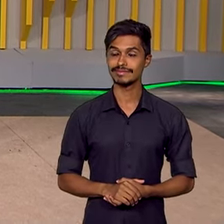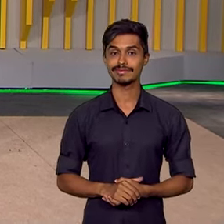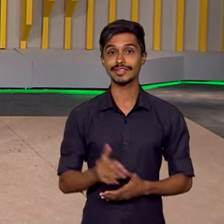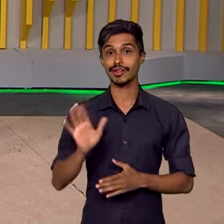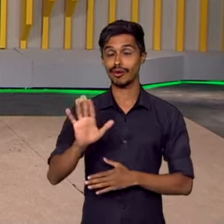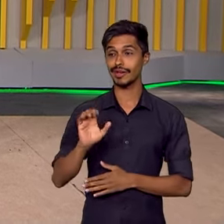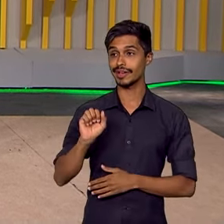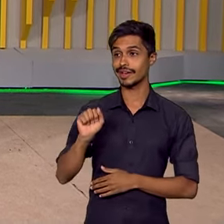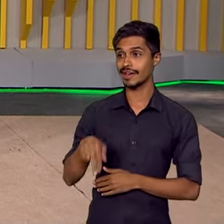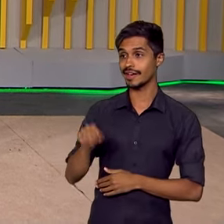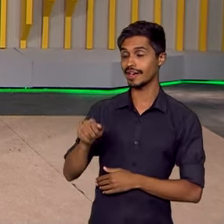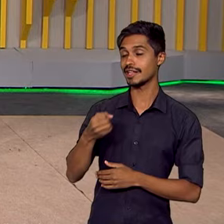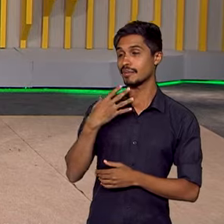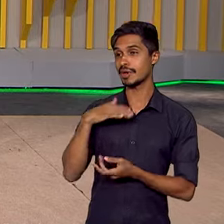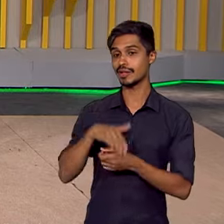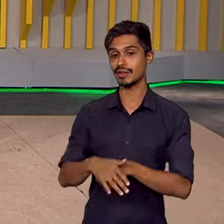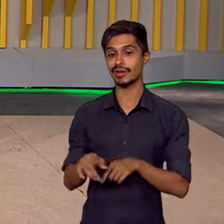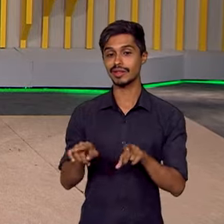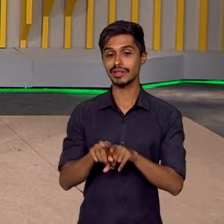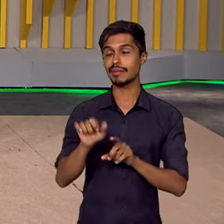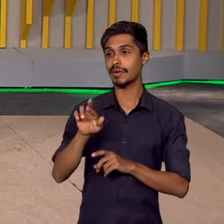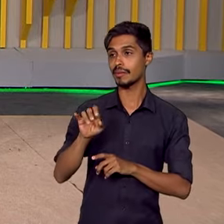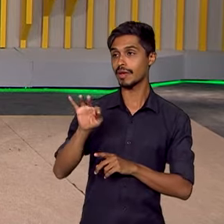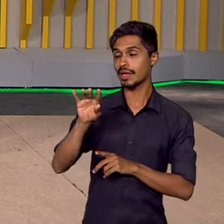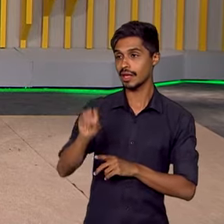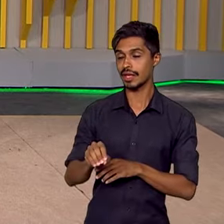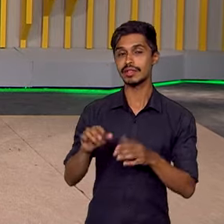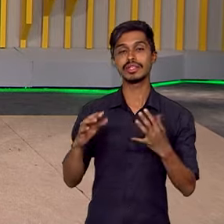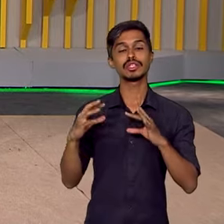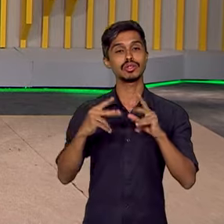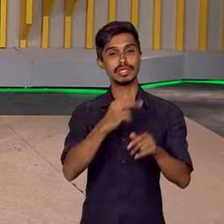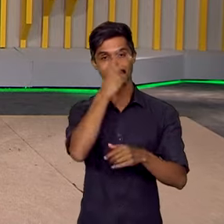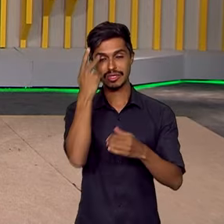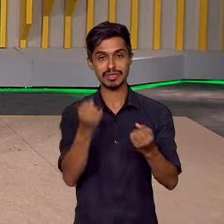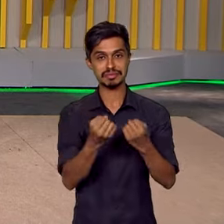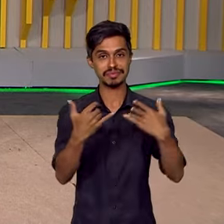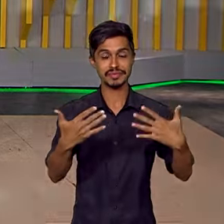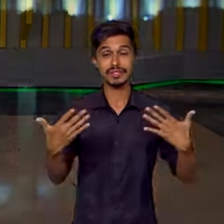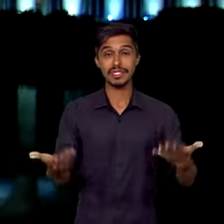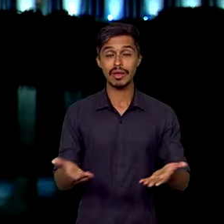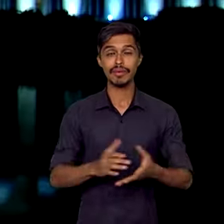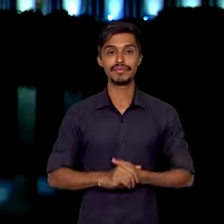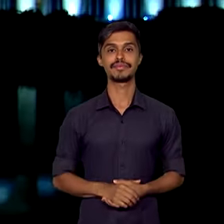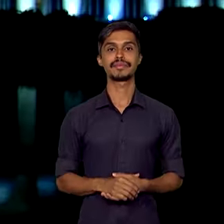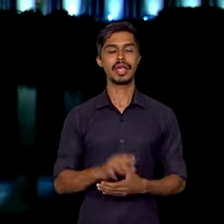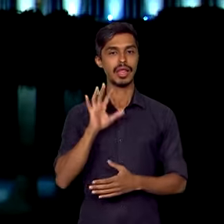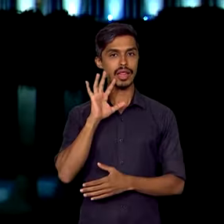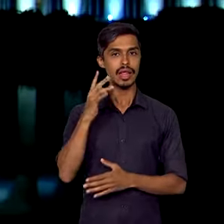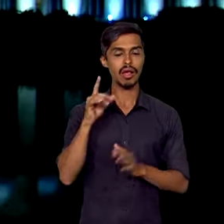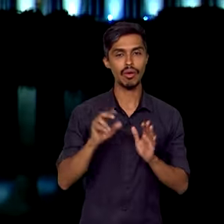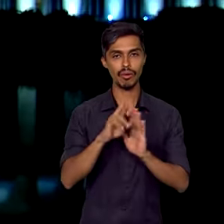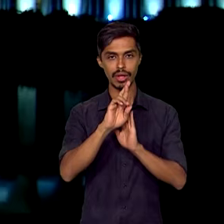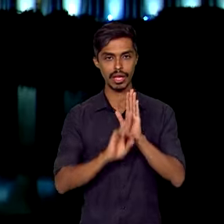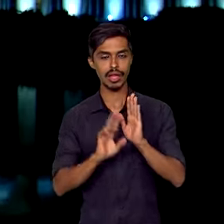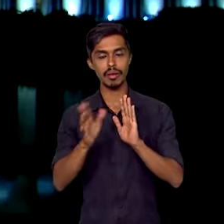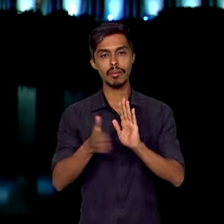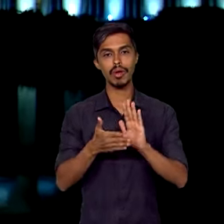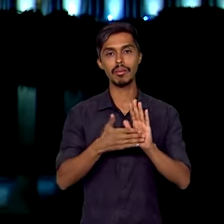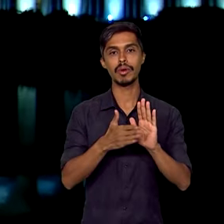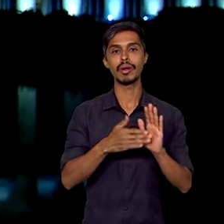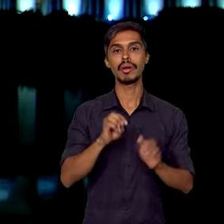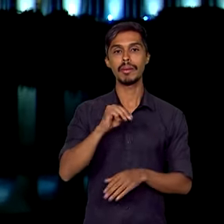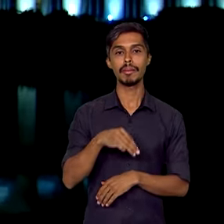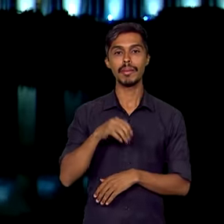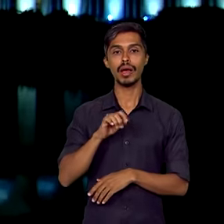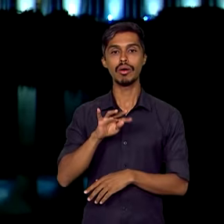Oi, Ana, boa noite. Uma boa noite para o Roberto e a todos que nos assistem. Olha, a resolução foi proposta por